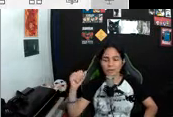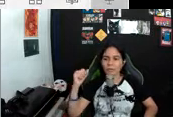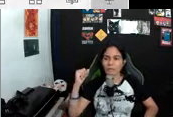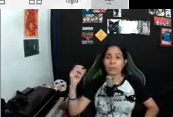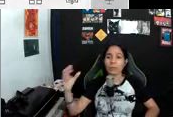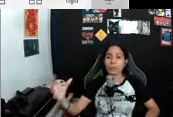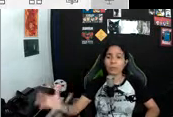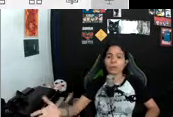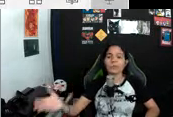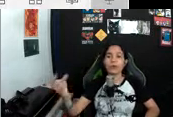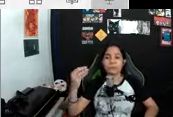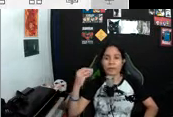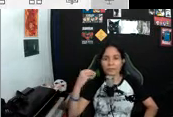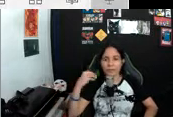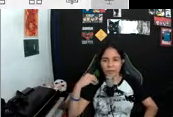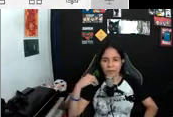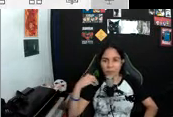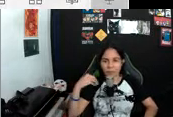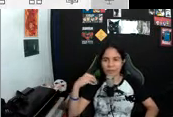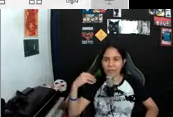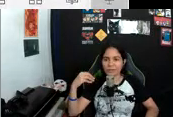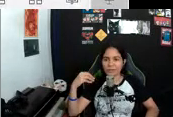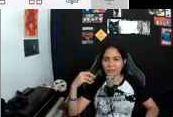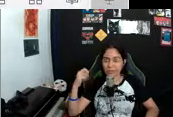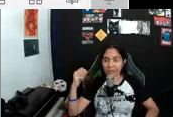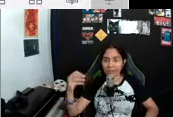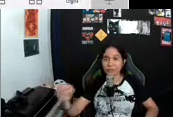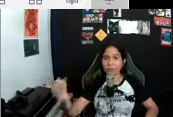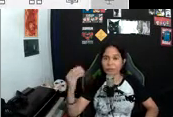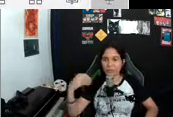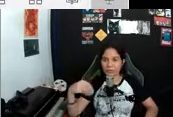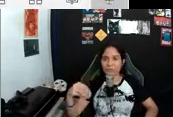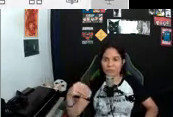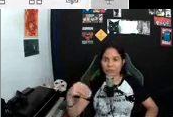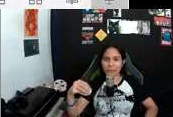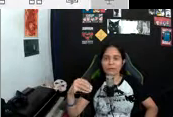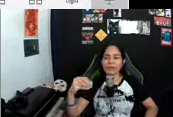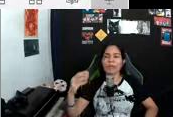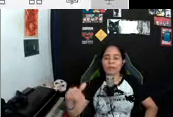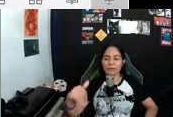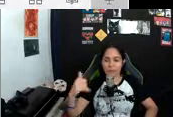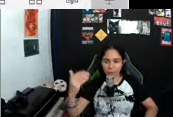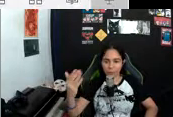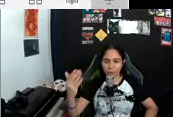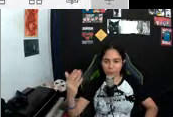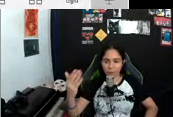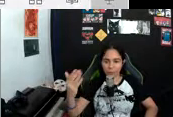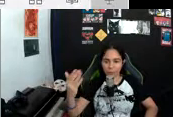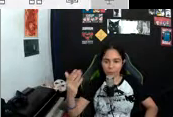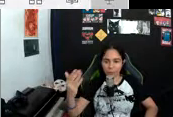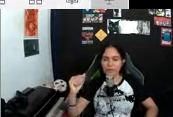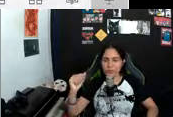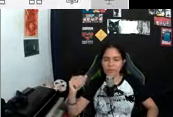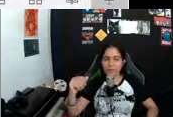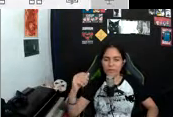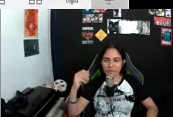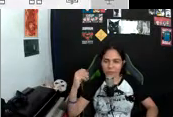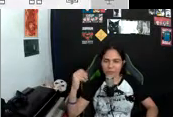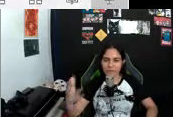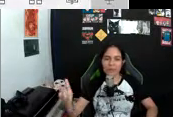programa de televisão, alguma coisa ofendeu a profissão de vocês, então é direito